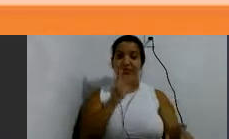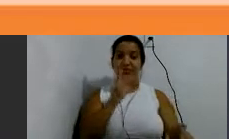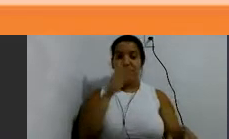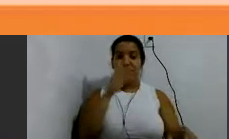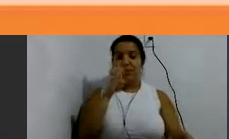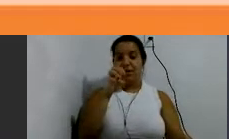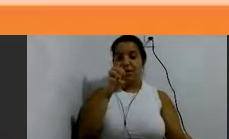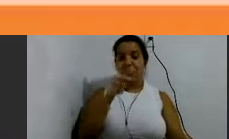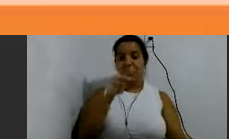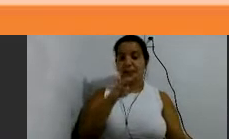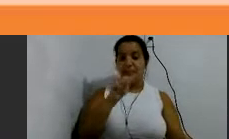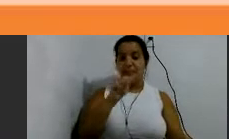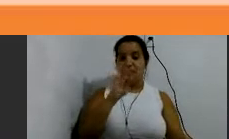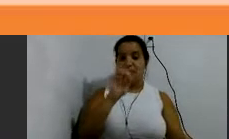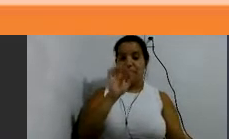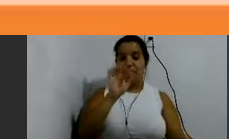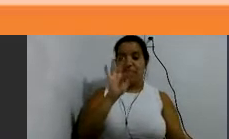é hematófago.